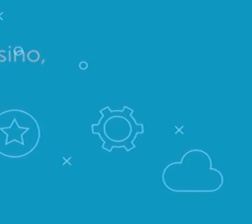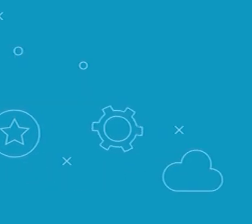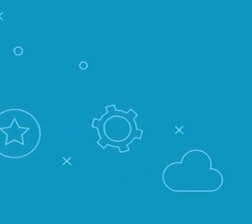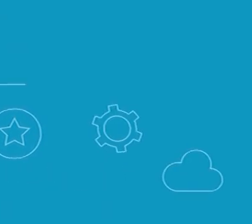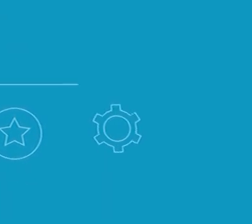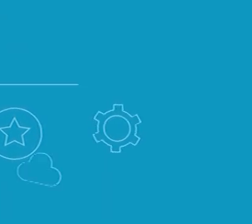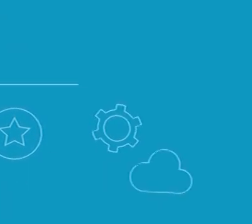a